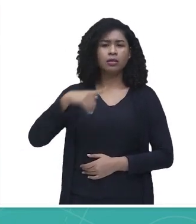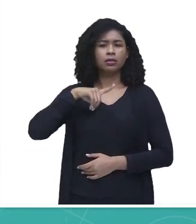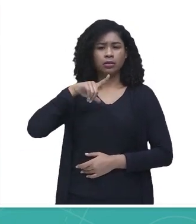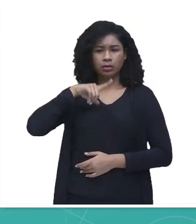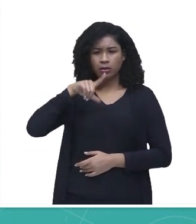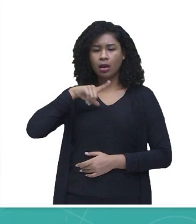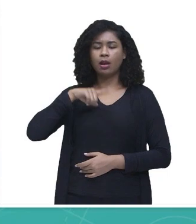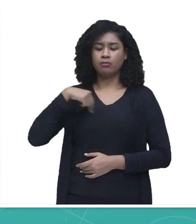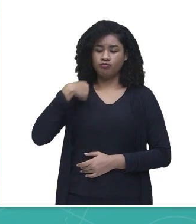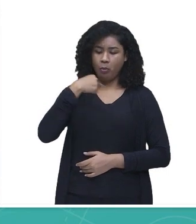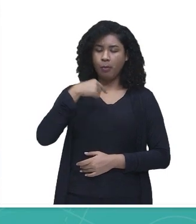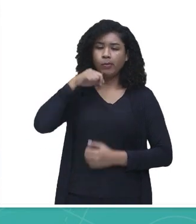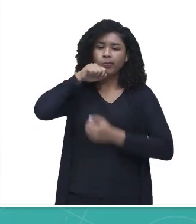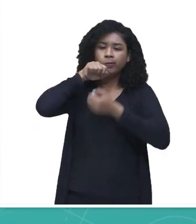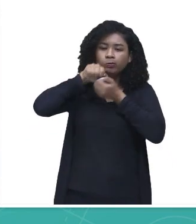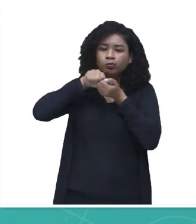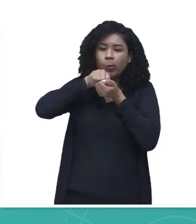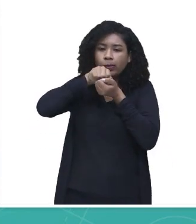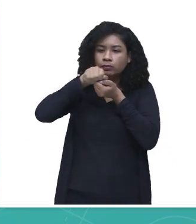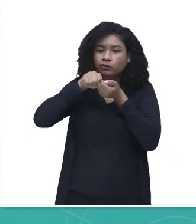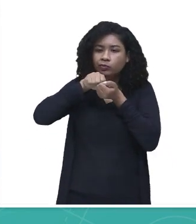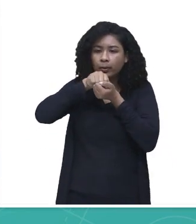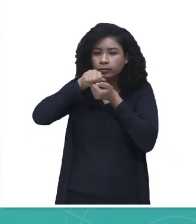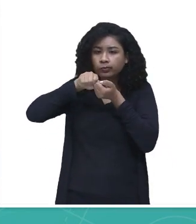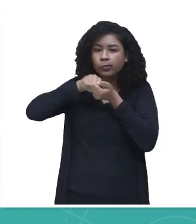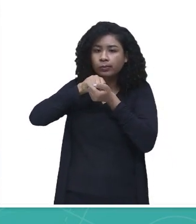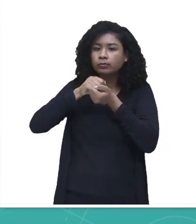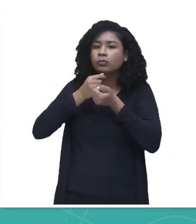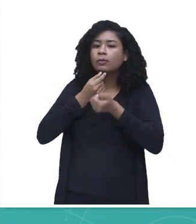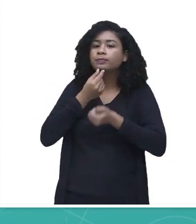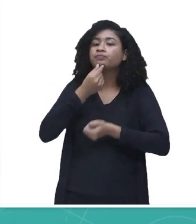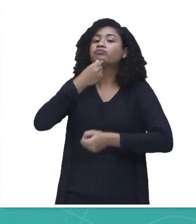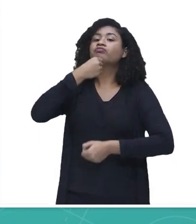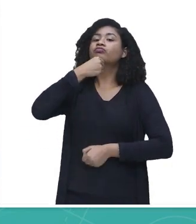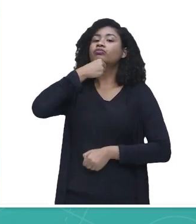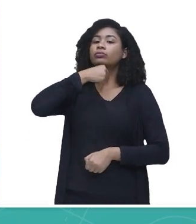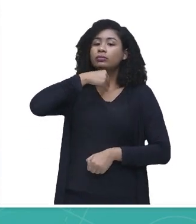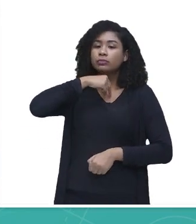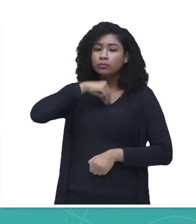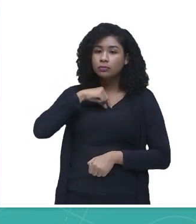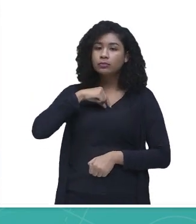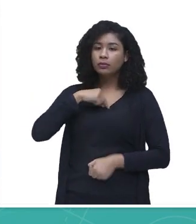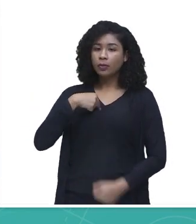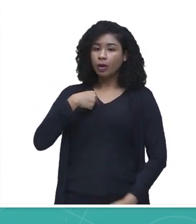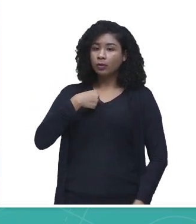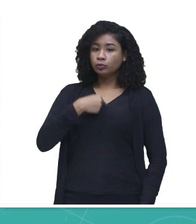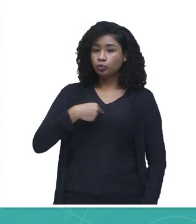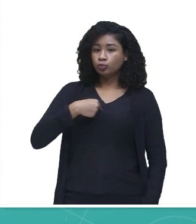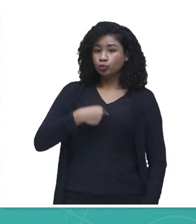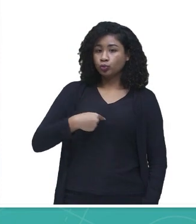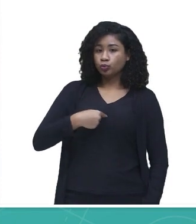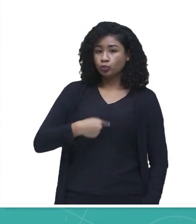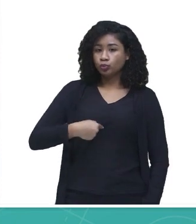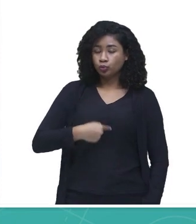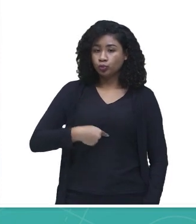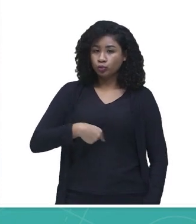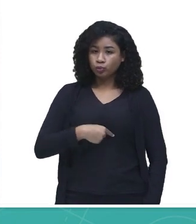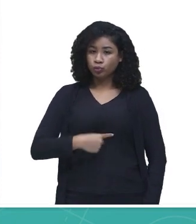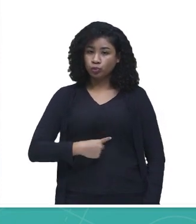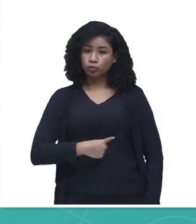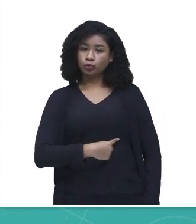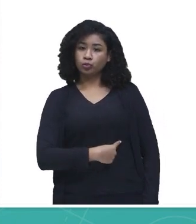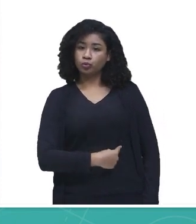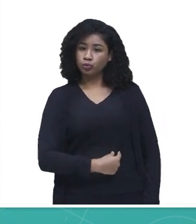mastiga, engole, o alimento vai ali pro nosso estômago, começa a ser